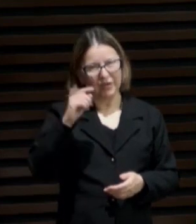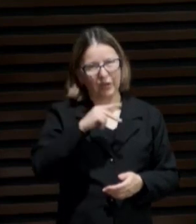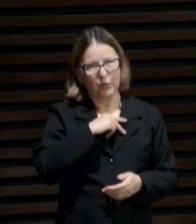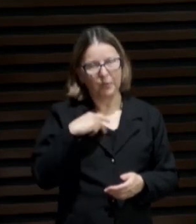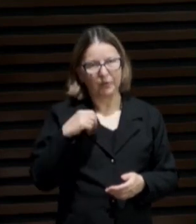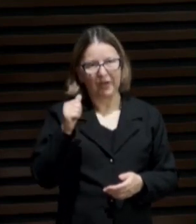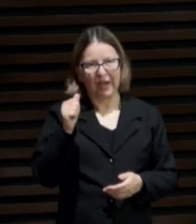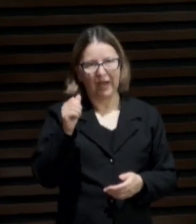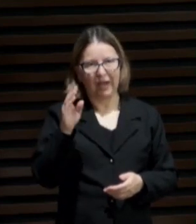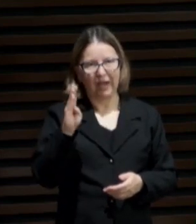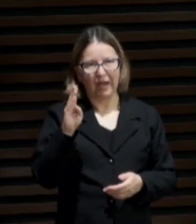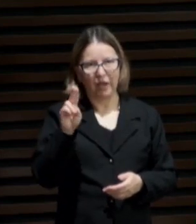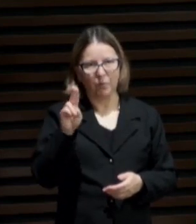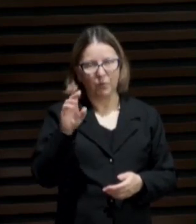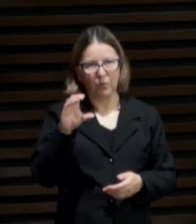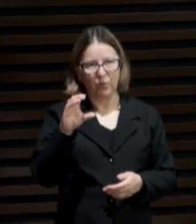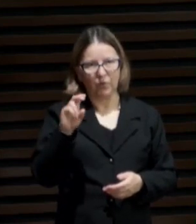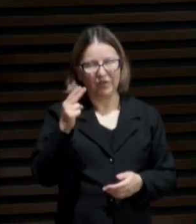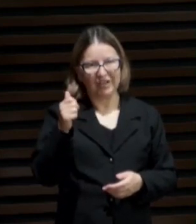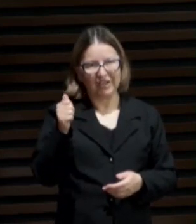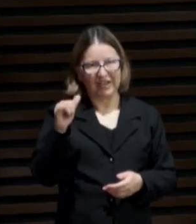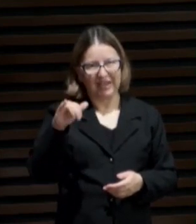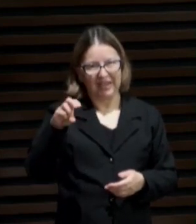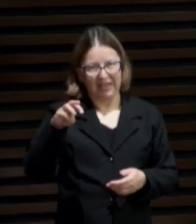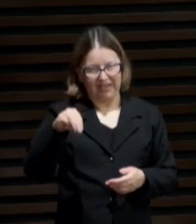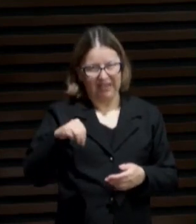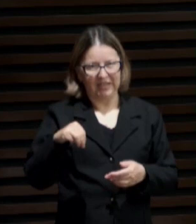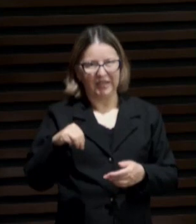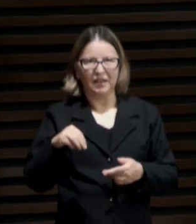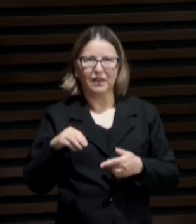a pessoa disse que o senhor é um homossexual.